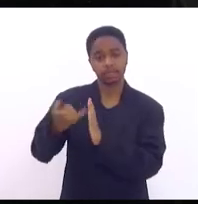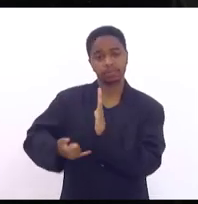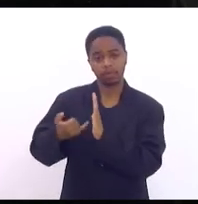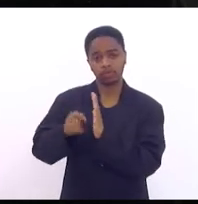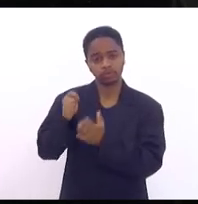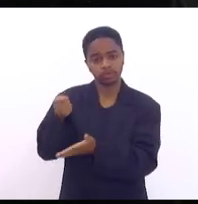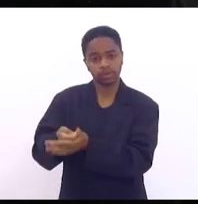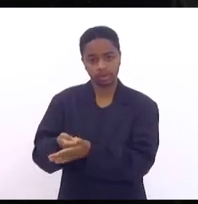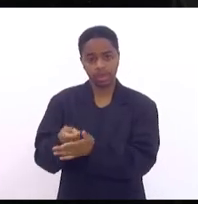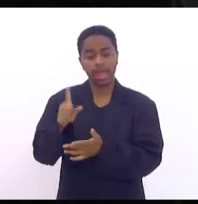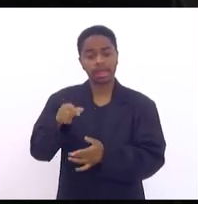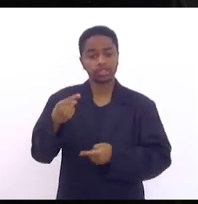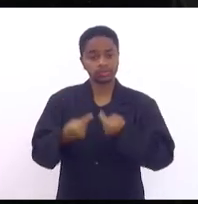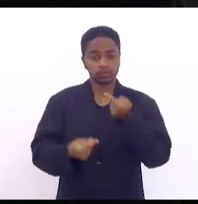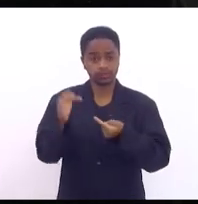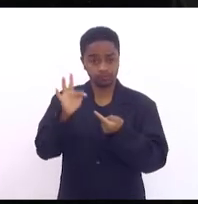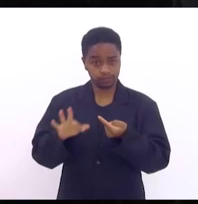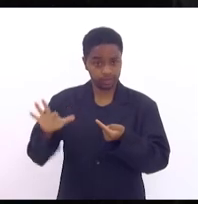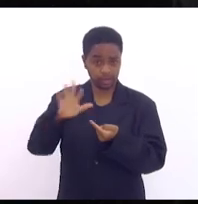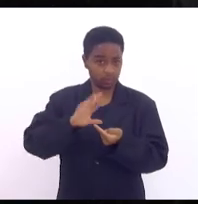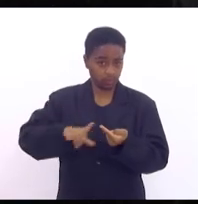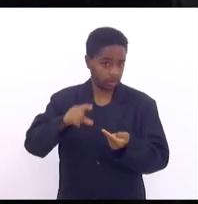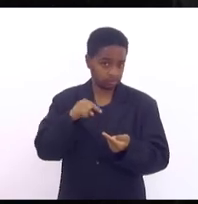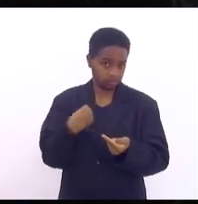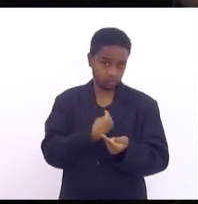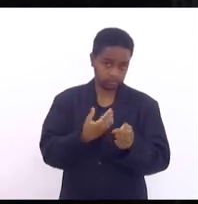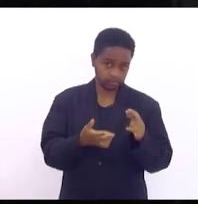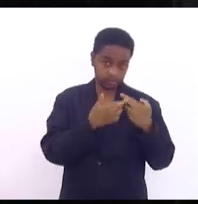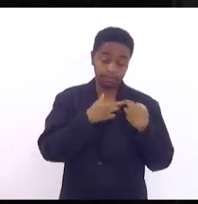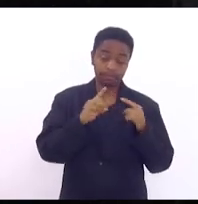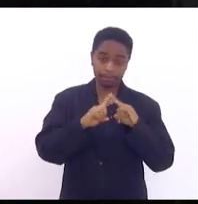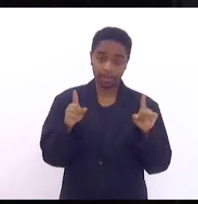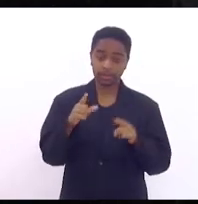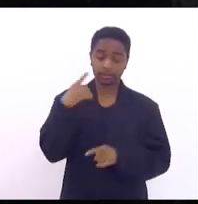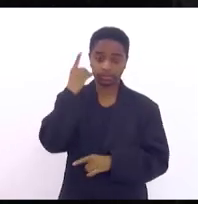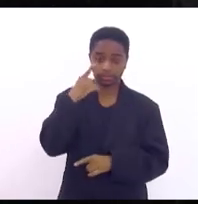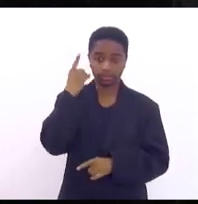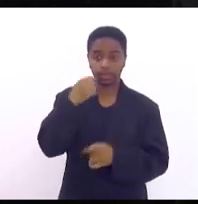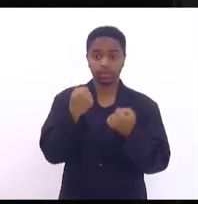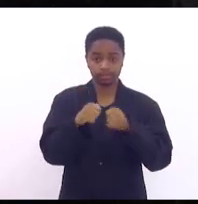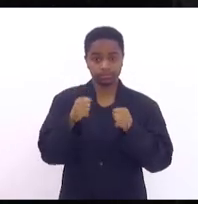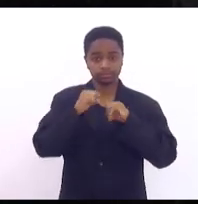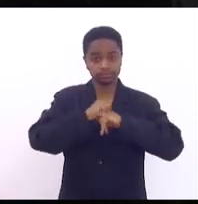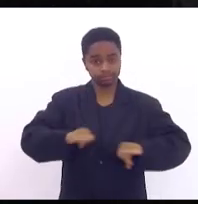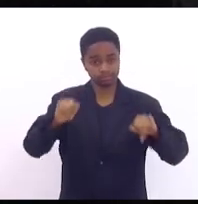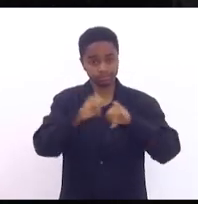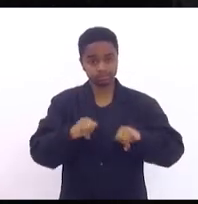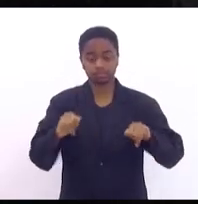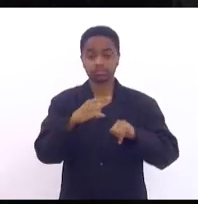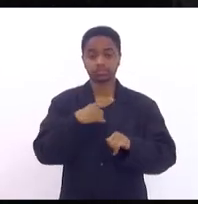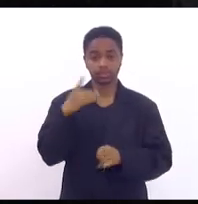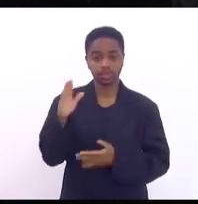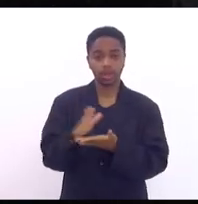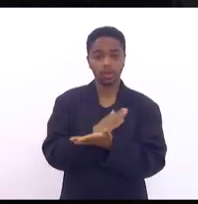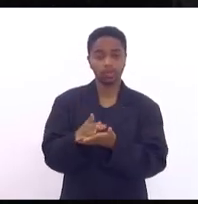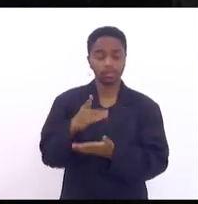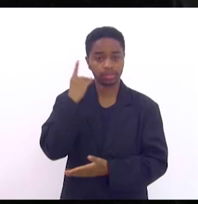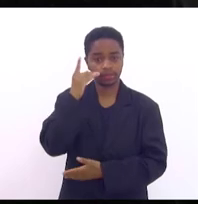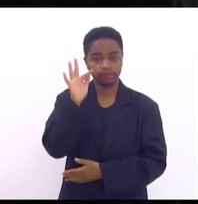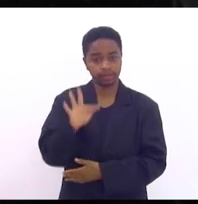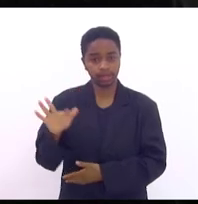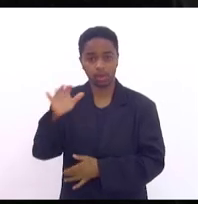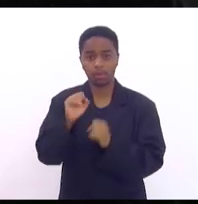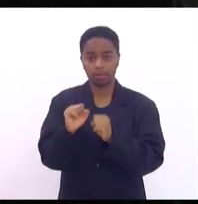aqui a casa, mas precisa ser uma bandeira dos deputados. Os partidos aqui têm deputados federais que podem provocar esse tema